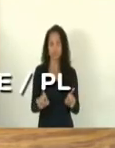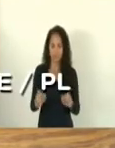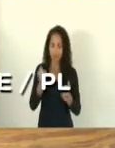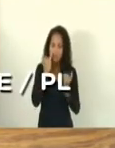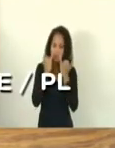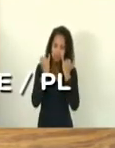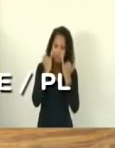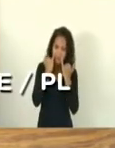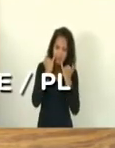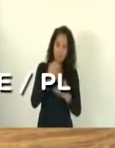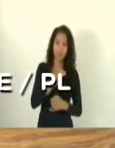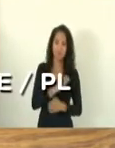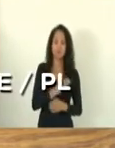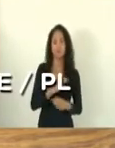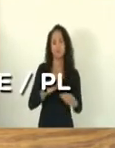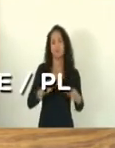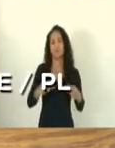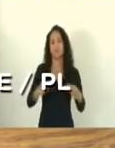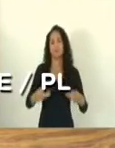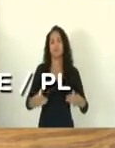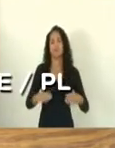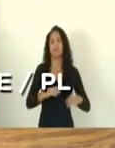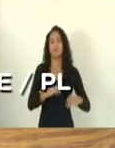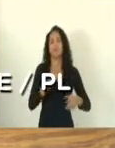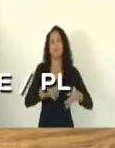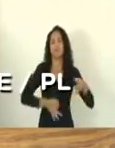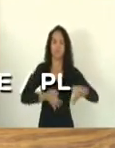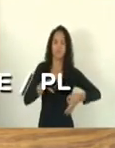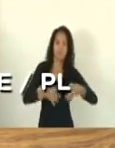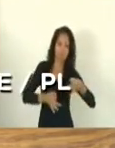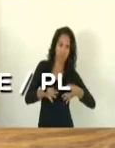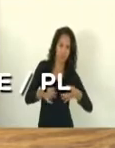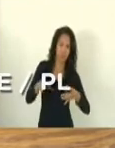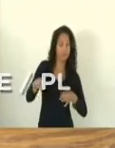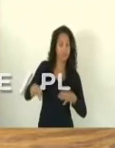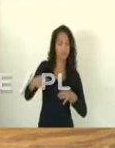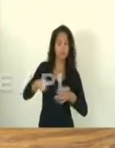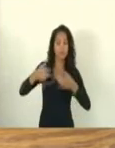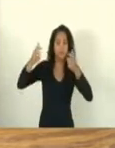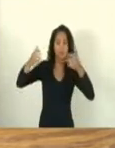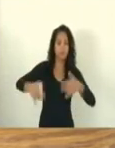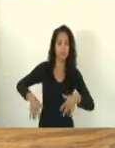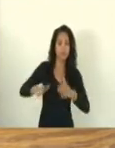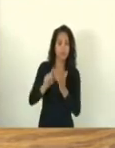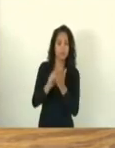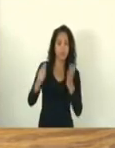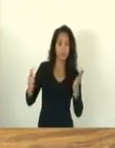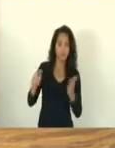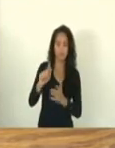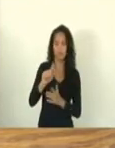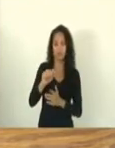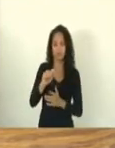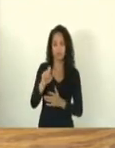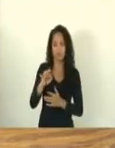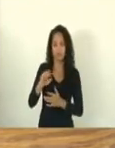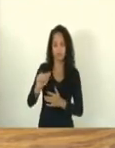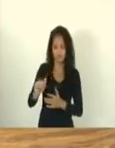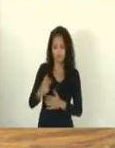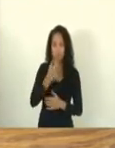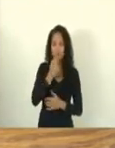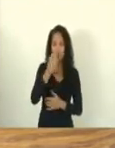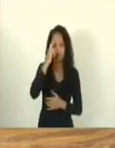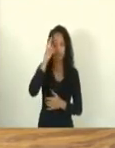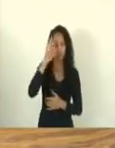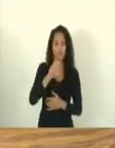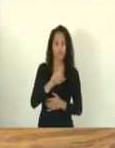Segurança Pública, informados da coluna Leonel Ximenez de Agazeta, aconteceram no primeiro semestre deste ano